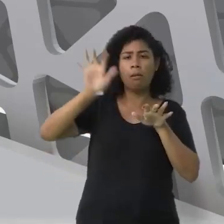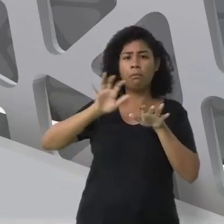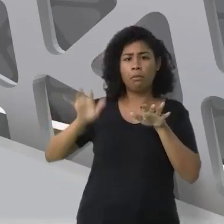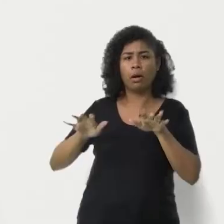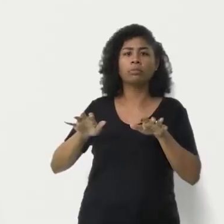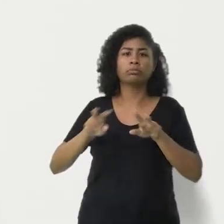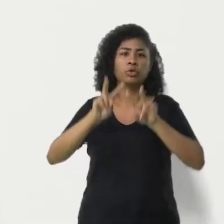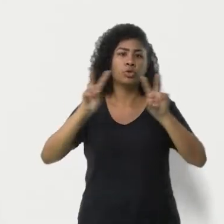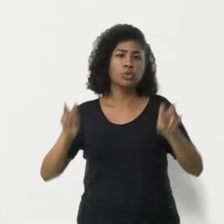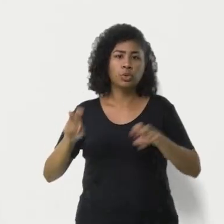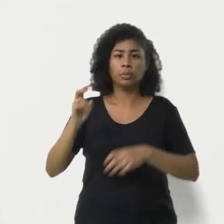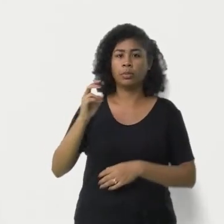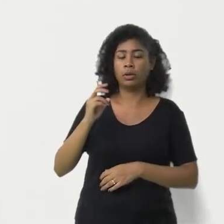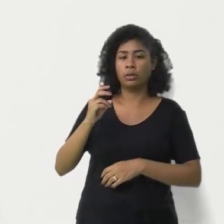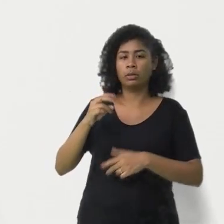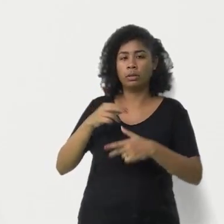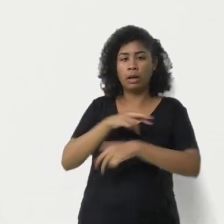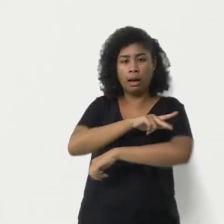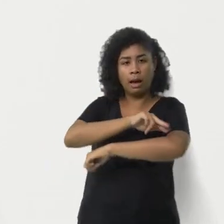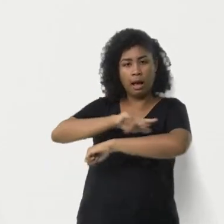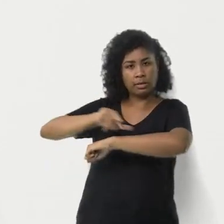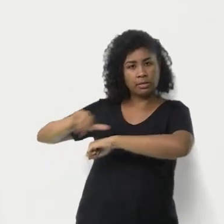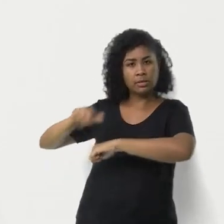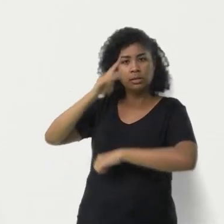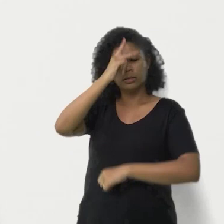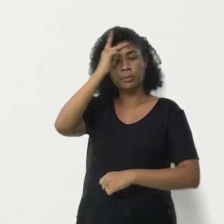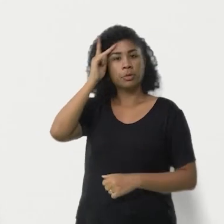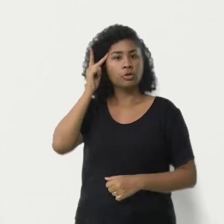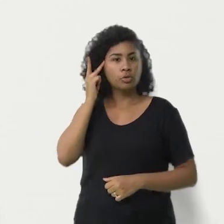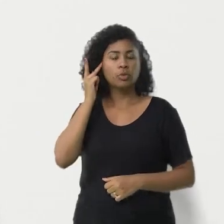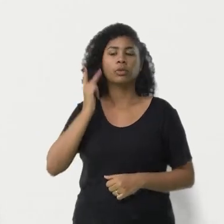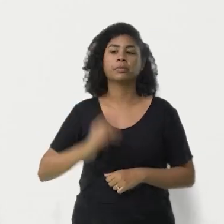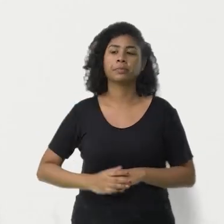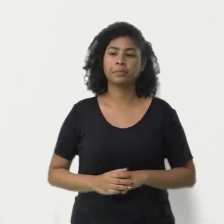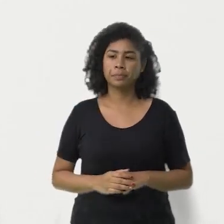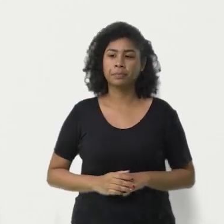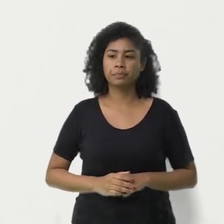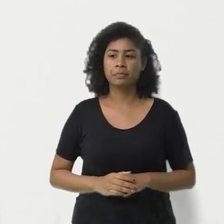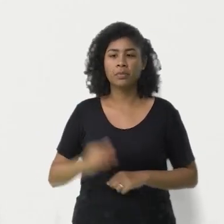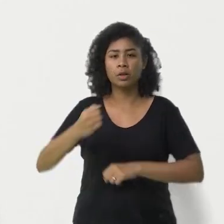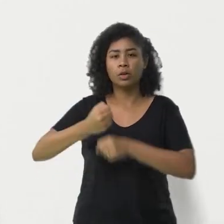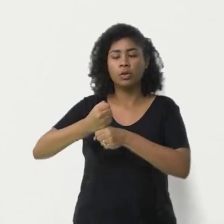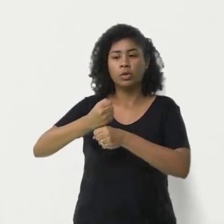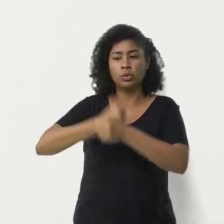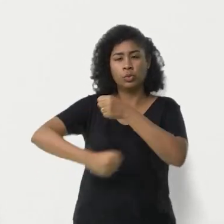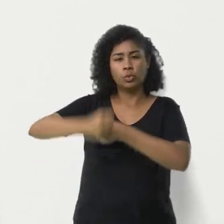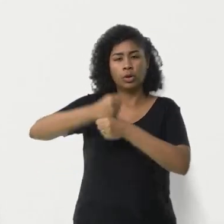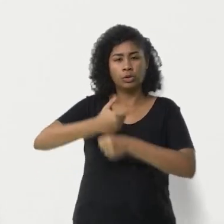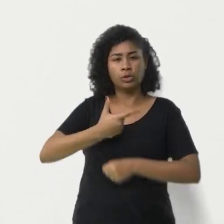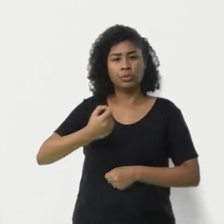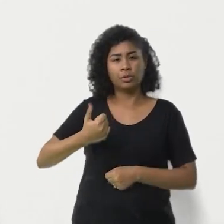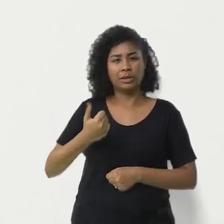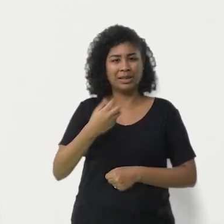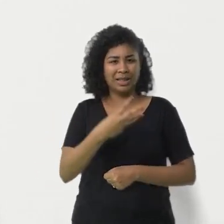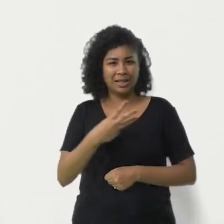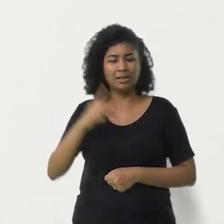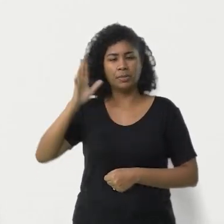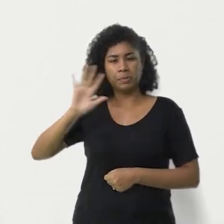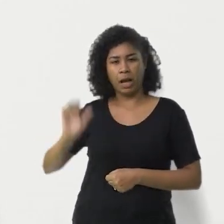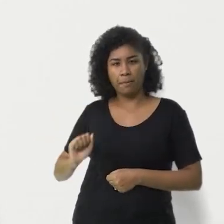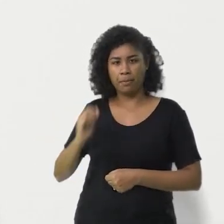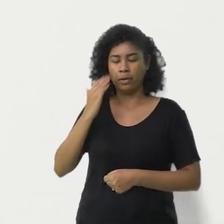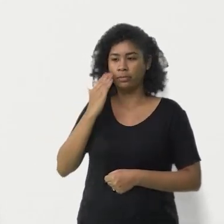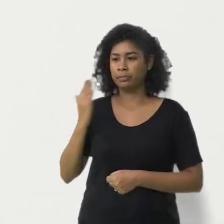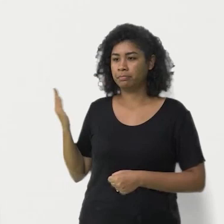cor e raça. Olha só neste mapa, que vai ser aí do ano de 2013, a gente observa, né, que em